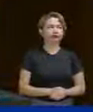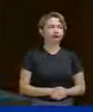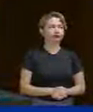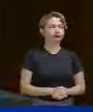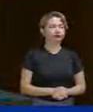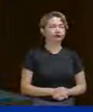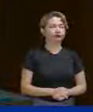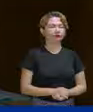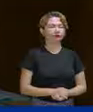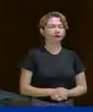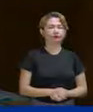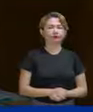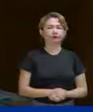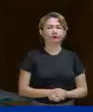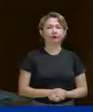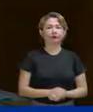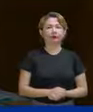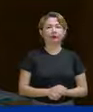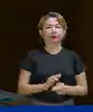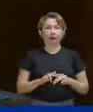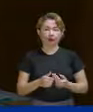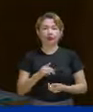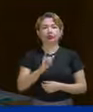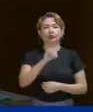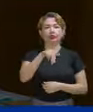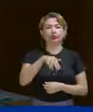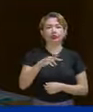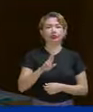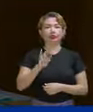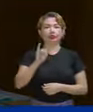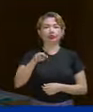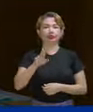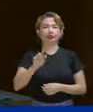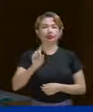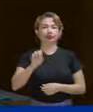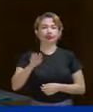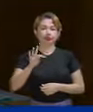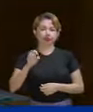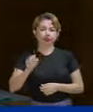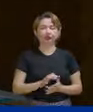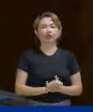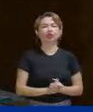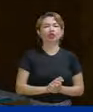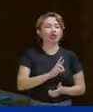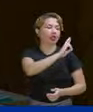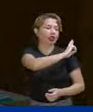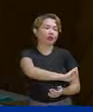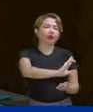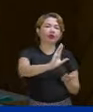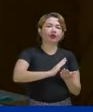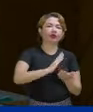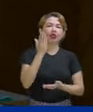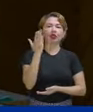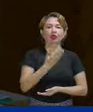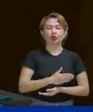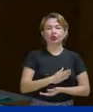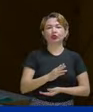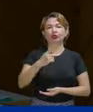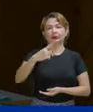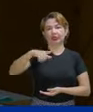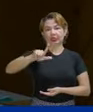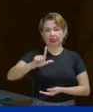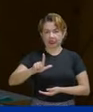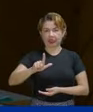com atribuição de efeitos infringentes para desaprovar as contas do Partido Liberal, PL,